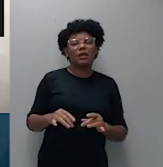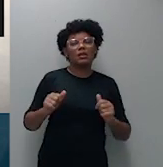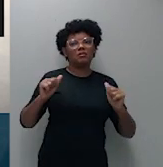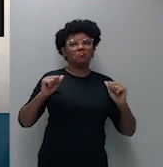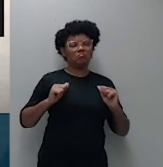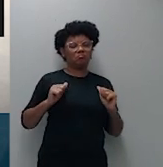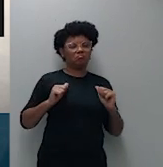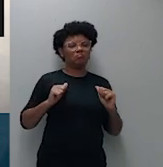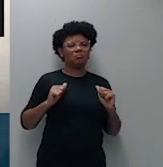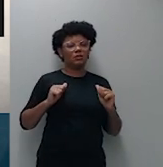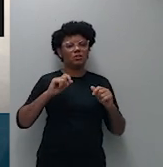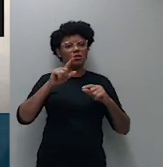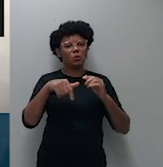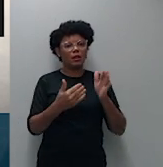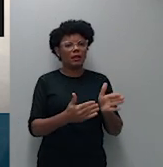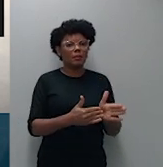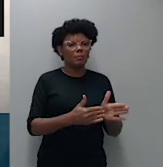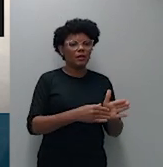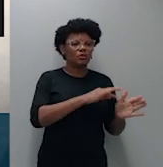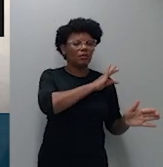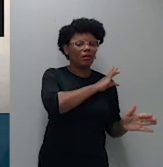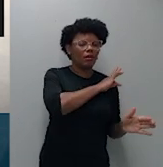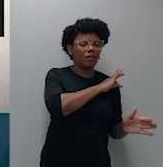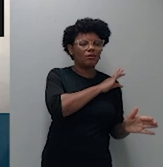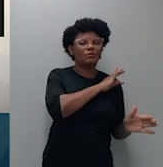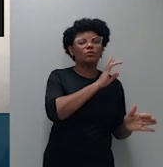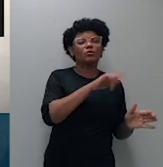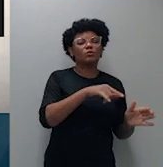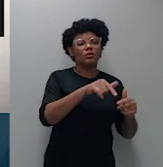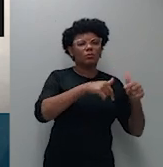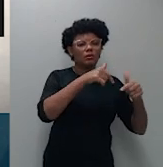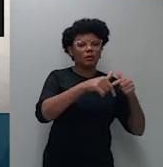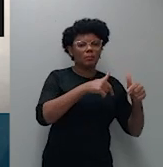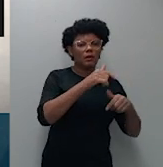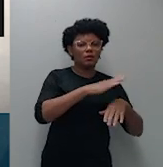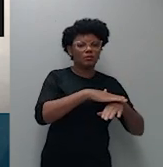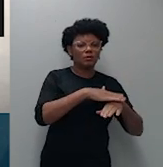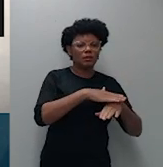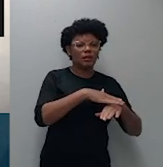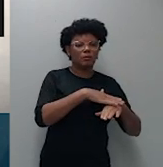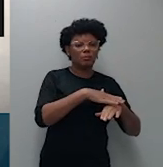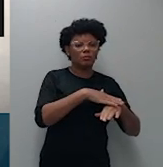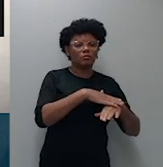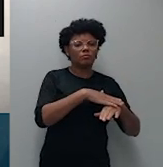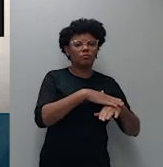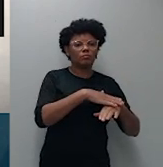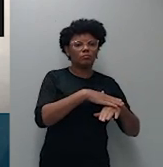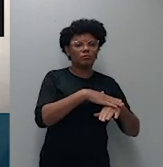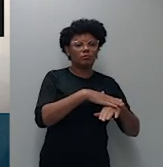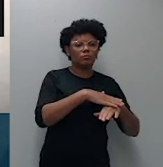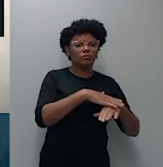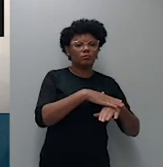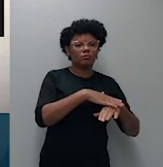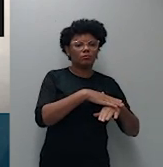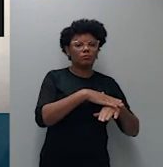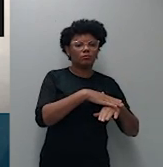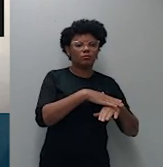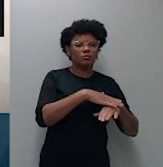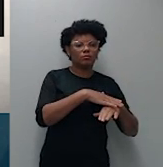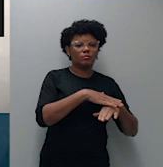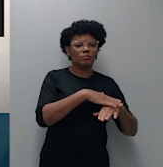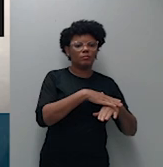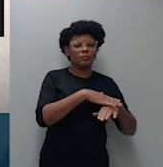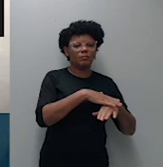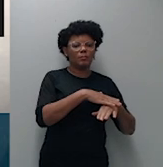âmbito dos limites técnicos do seu serviço no prazo assinalado tomar na disponível conteúdo apontado